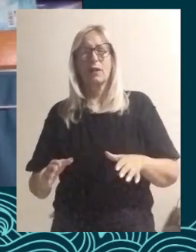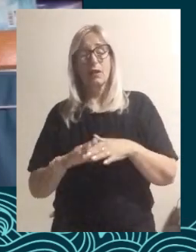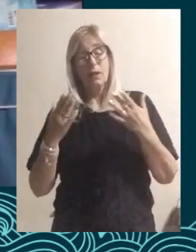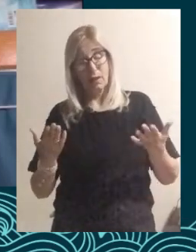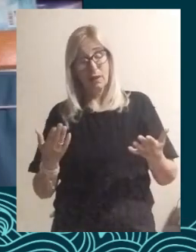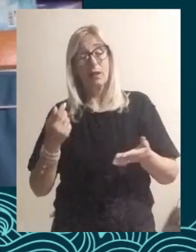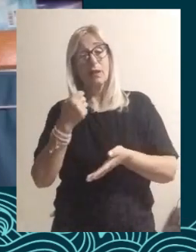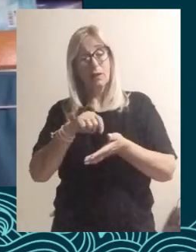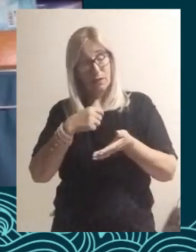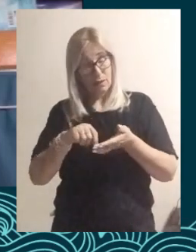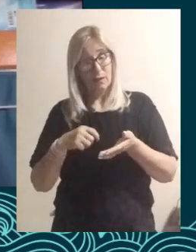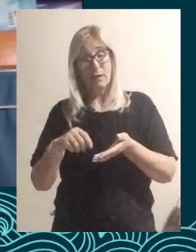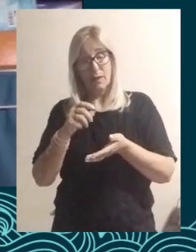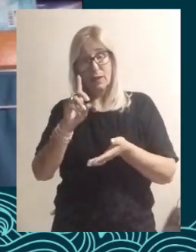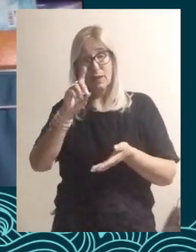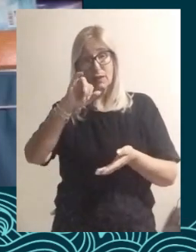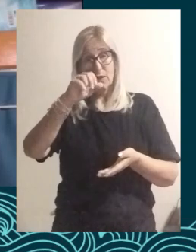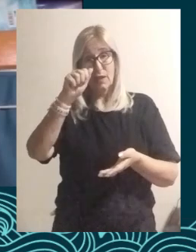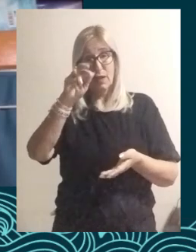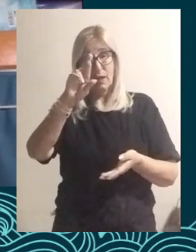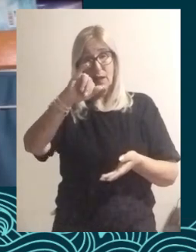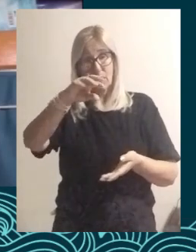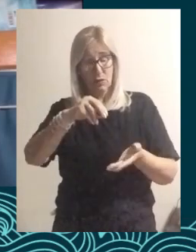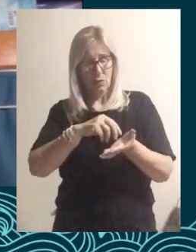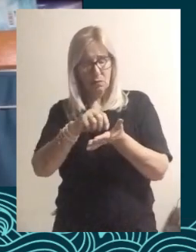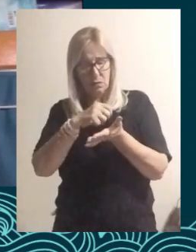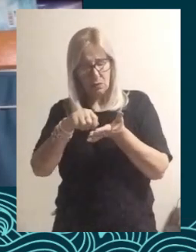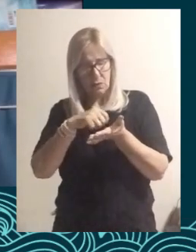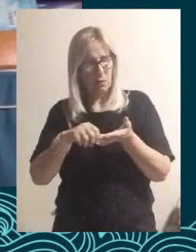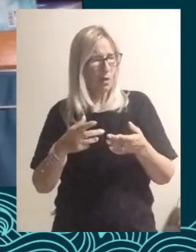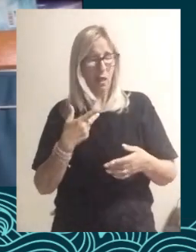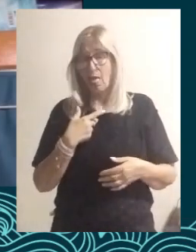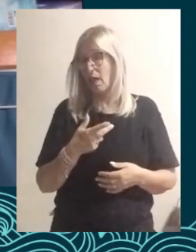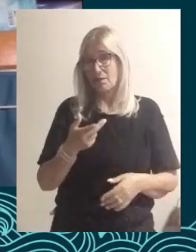nada, não gostei da ideia do caderno, tem outras maneiras também de fazer diário, tá?